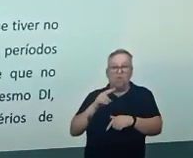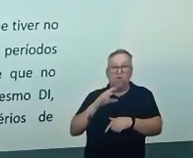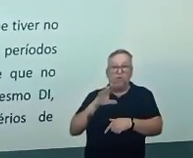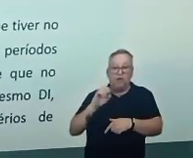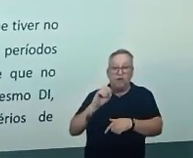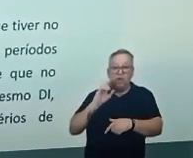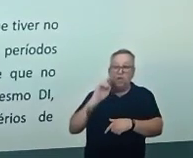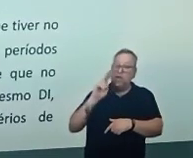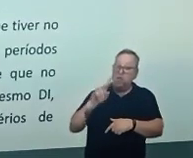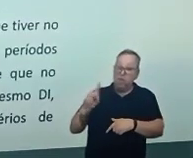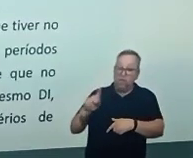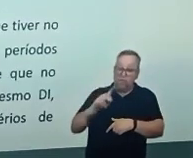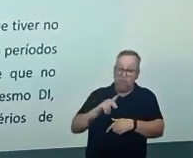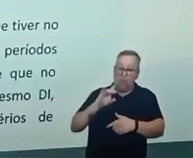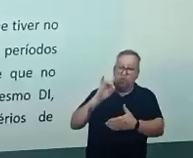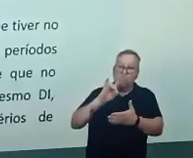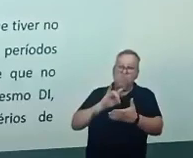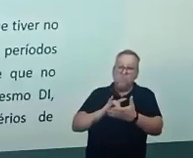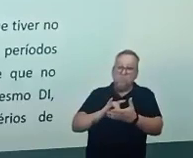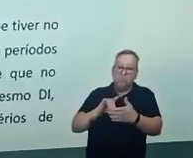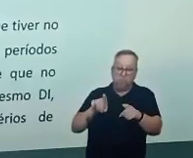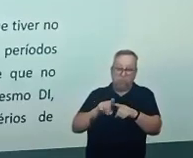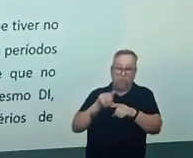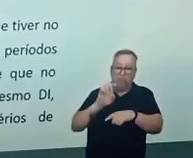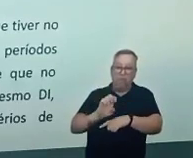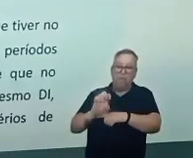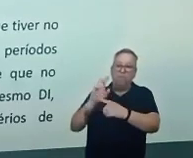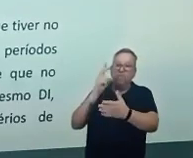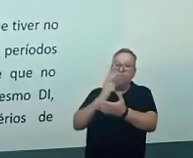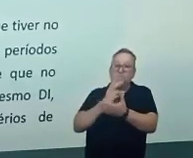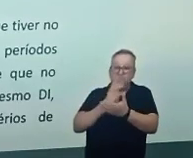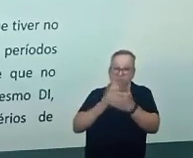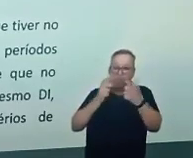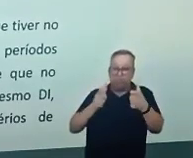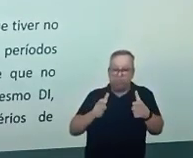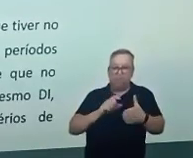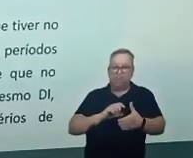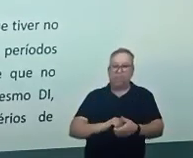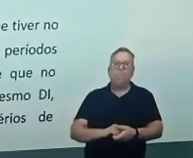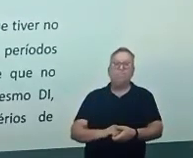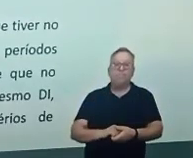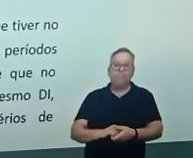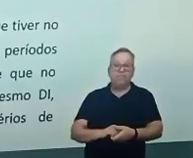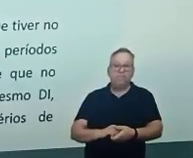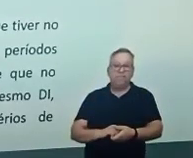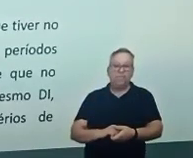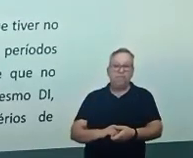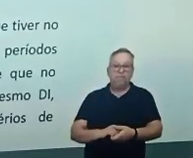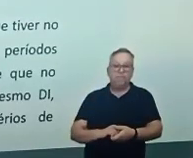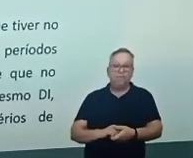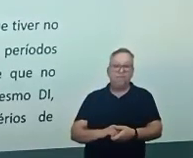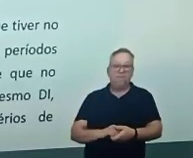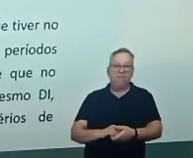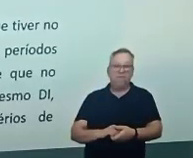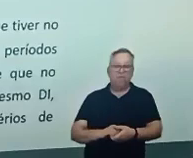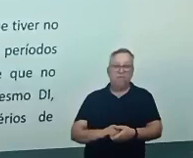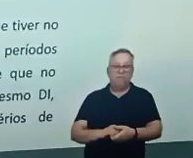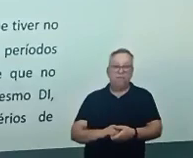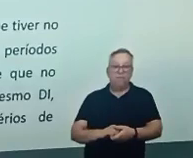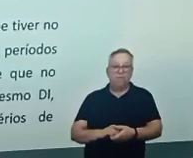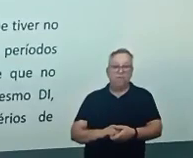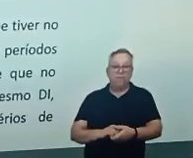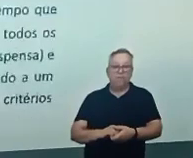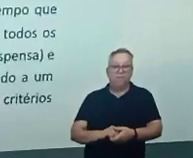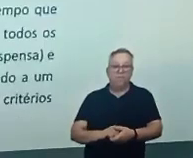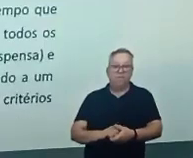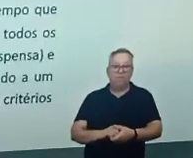para o docente efetivo e para o estável, o mesmo campo de atuação, tá bom? Pode passar.